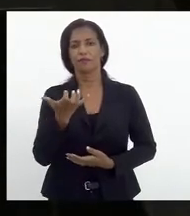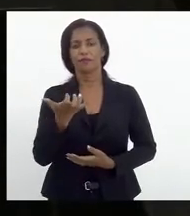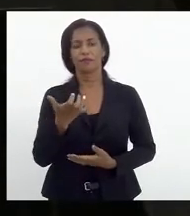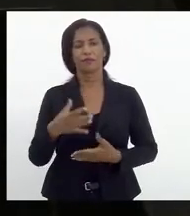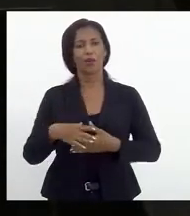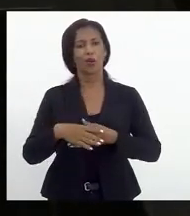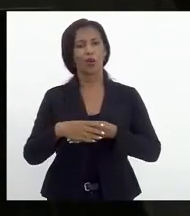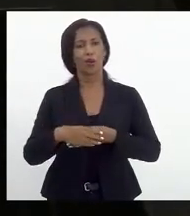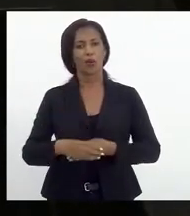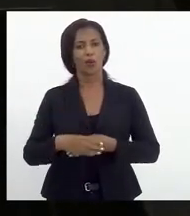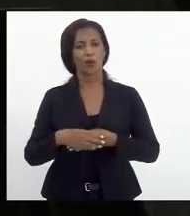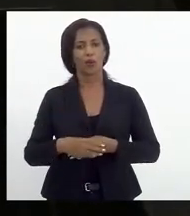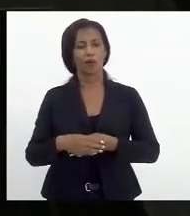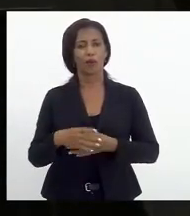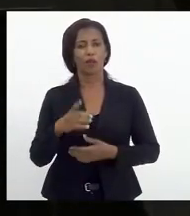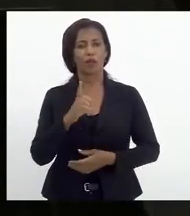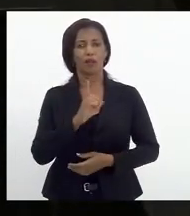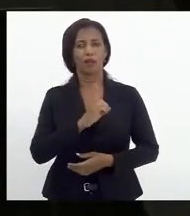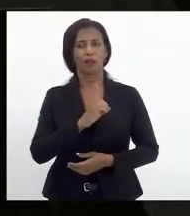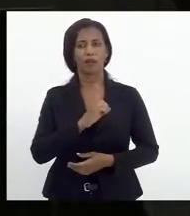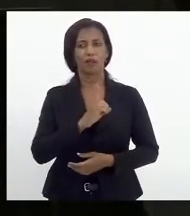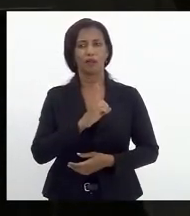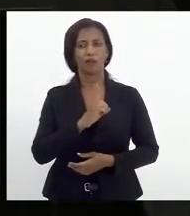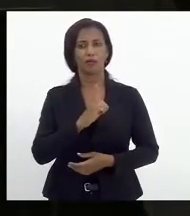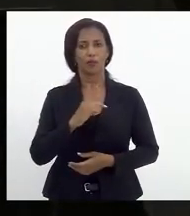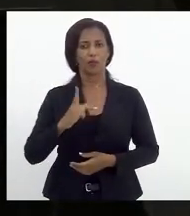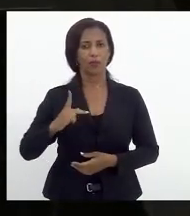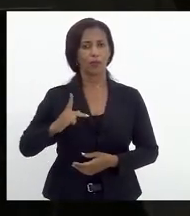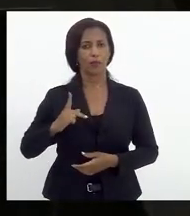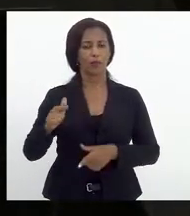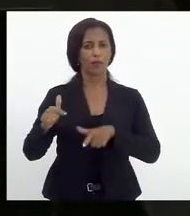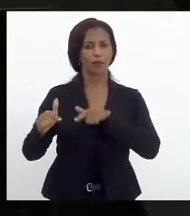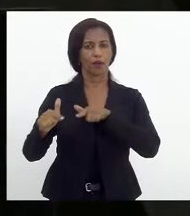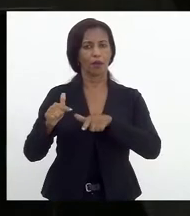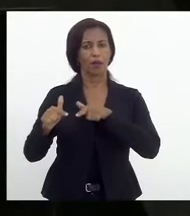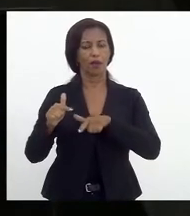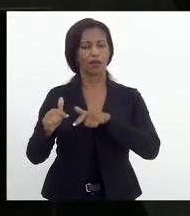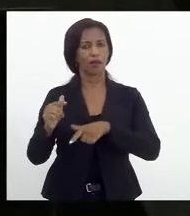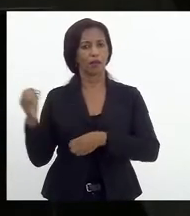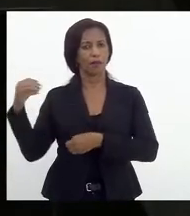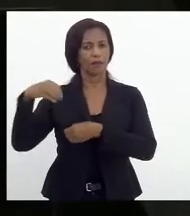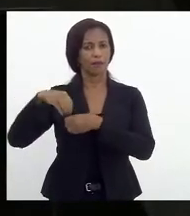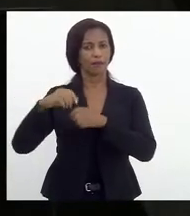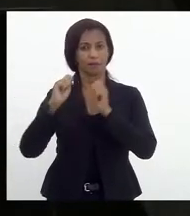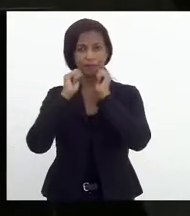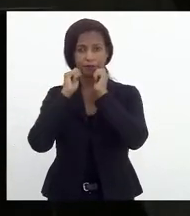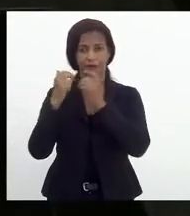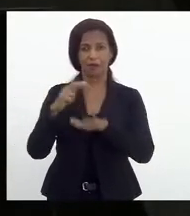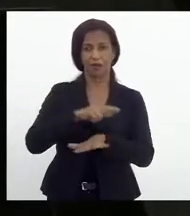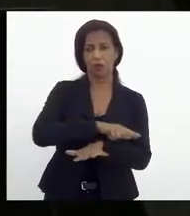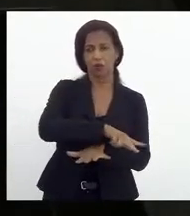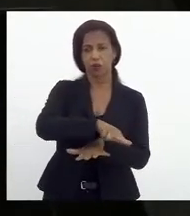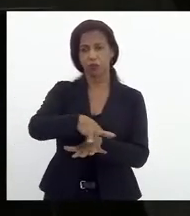saudar defensores e defensoras que trabalham na ouvidoria da nossa valorosa defensoria em várias regiões do estado do Rio de Janeiro. É um